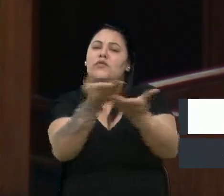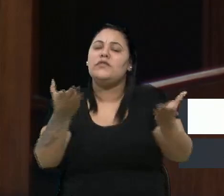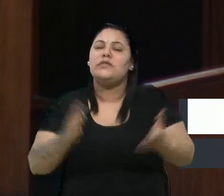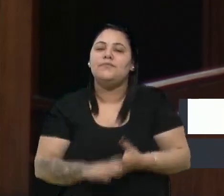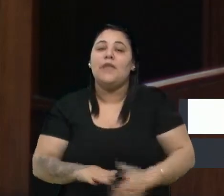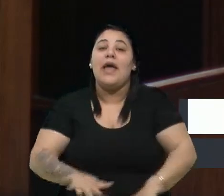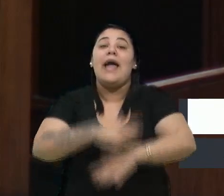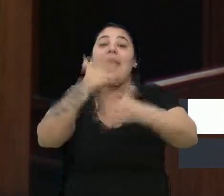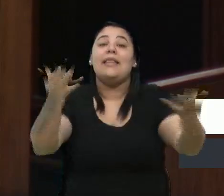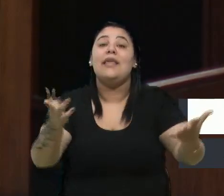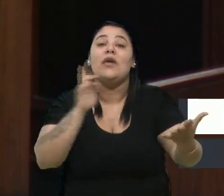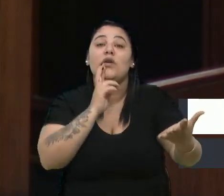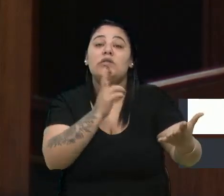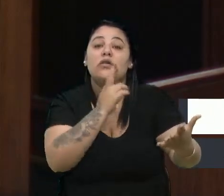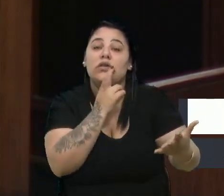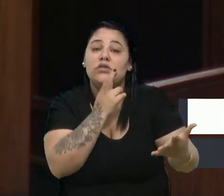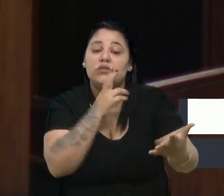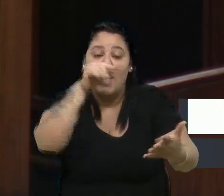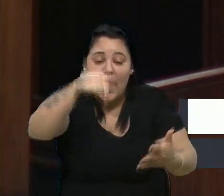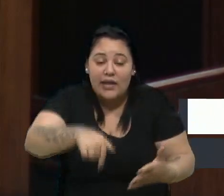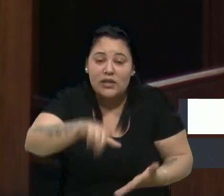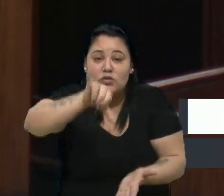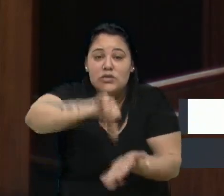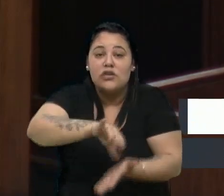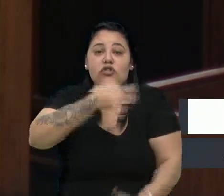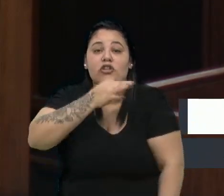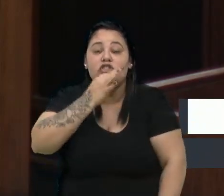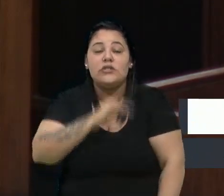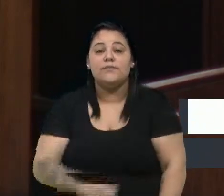restaurante popular aqui do centro da cidade?